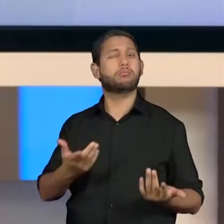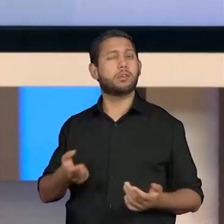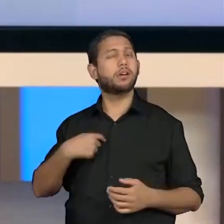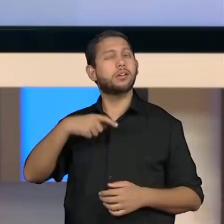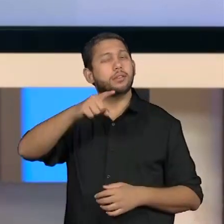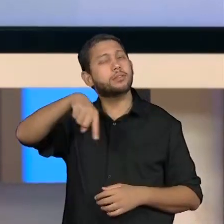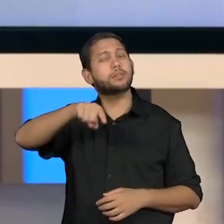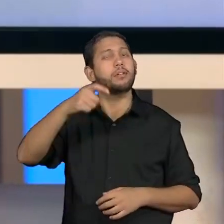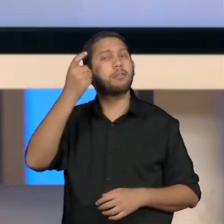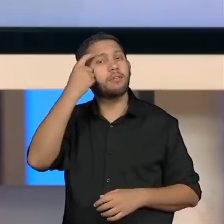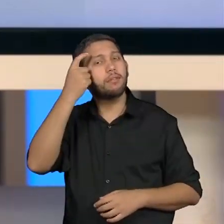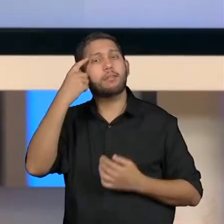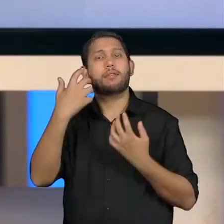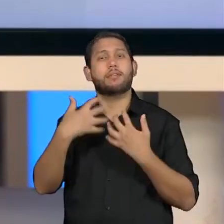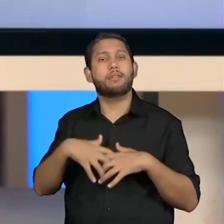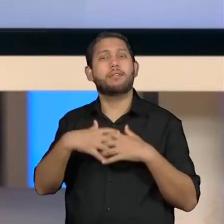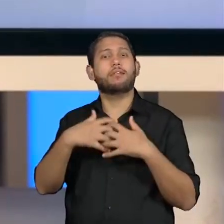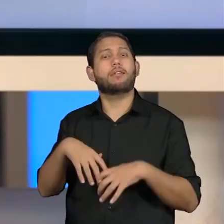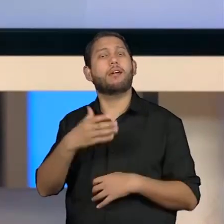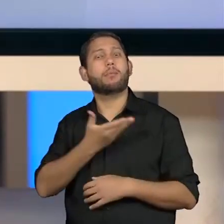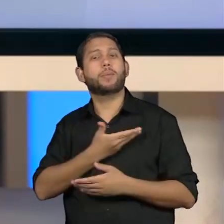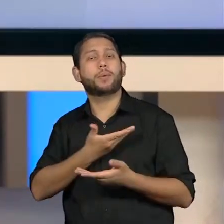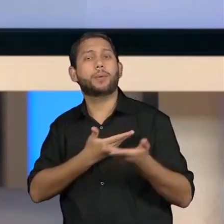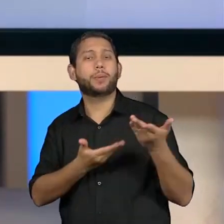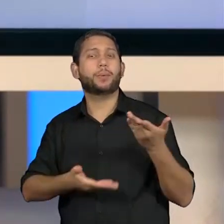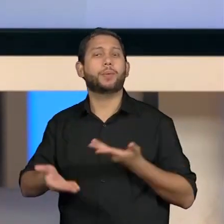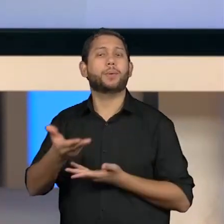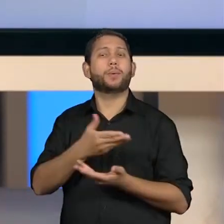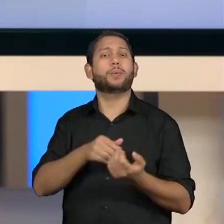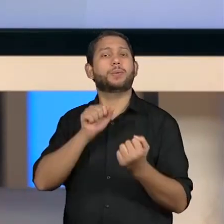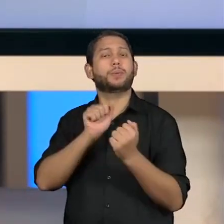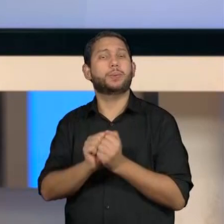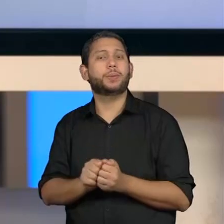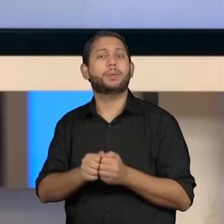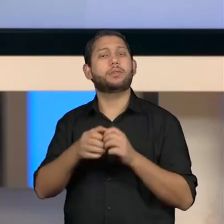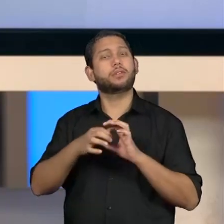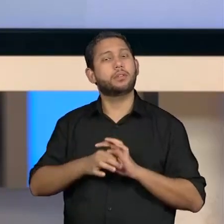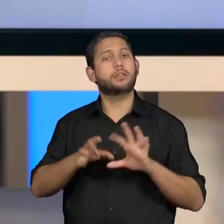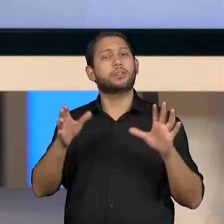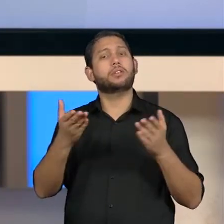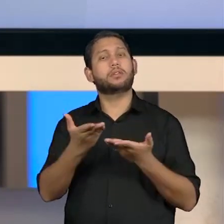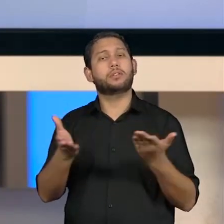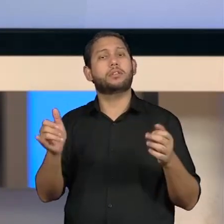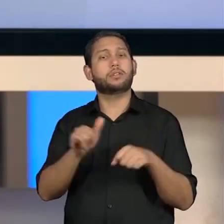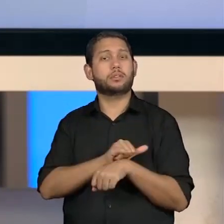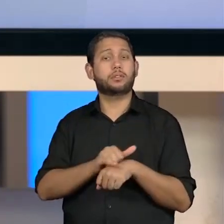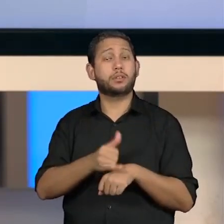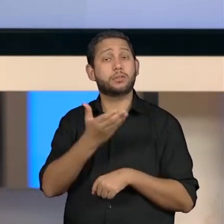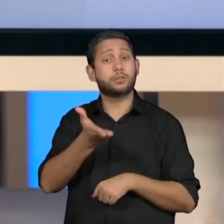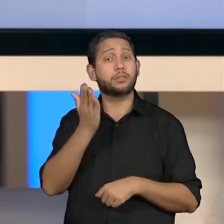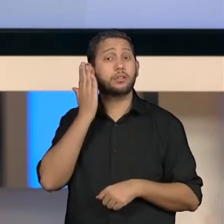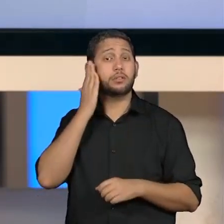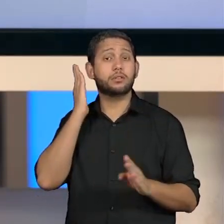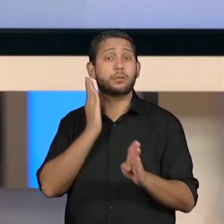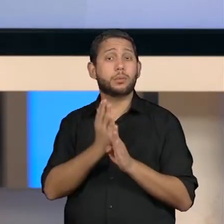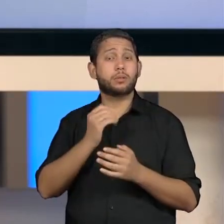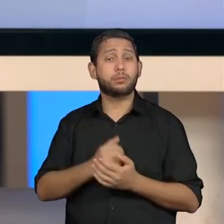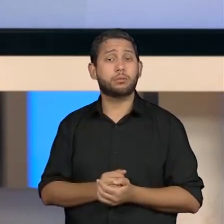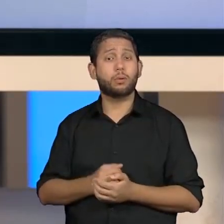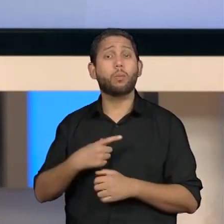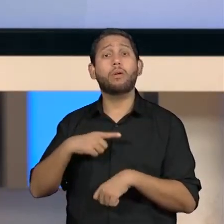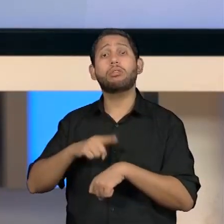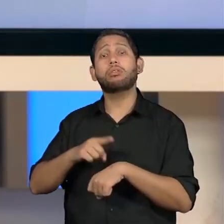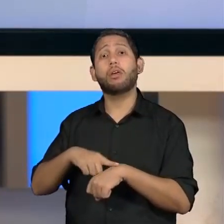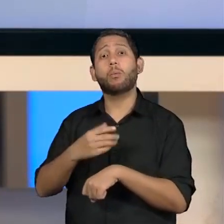tarde, junto com seus colegas, usando a sua estratégia para saber quanto tempo transcorreu